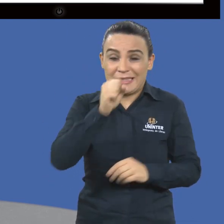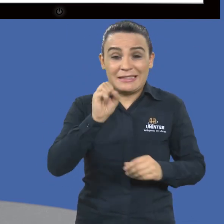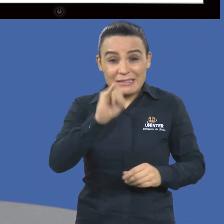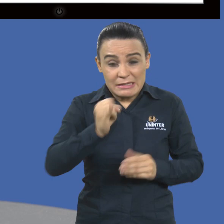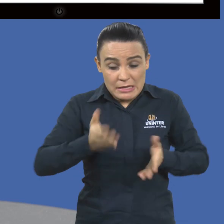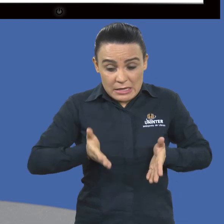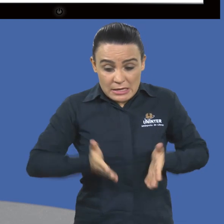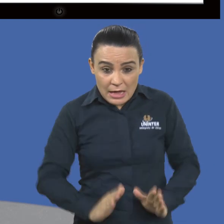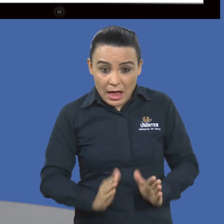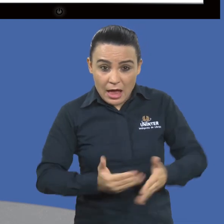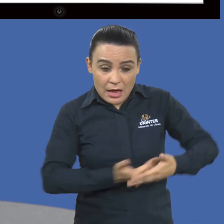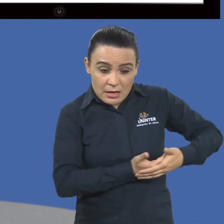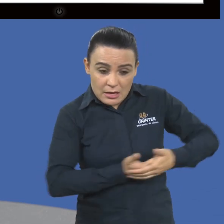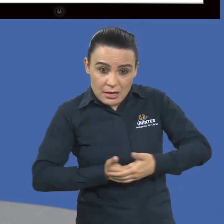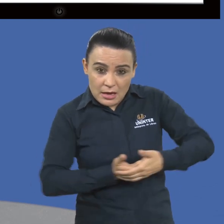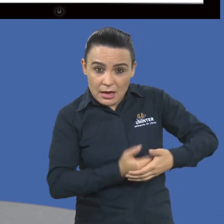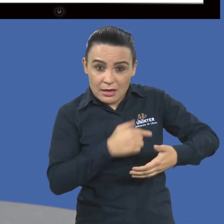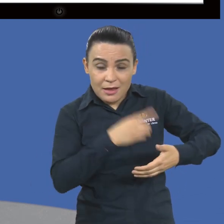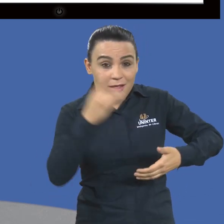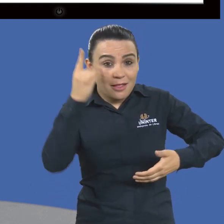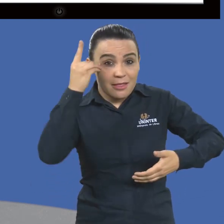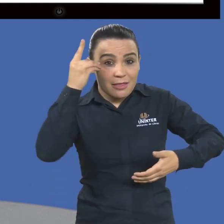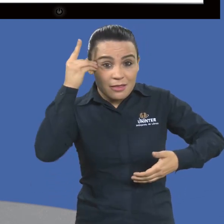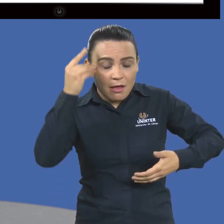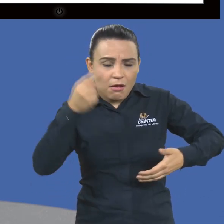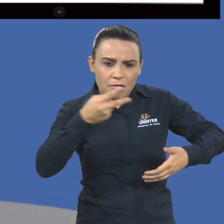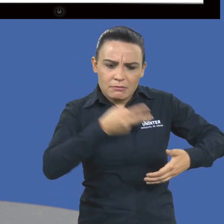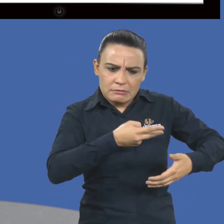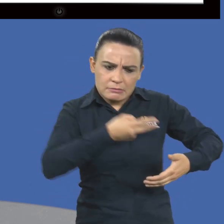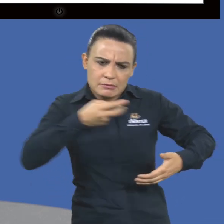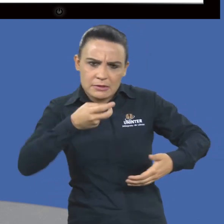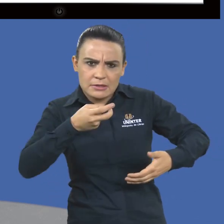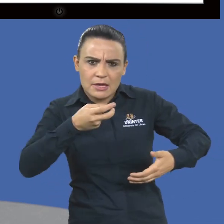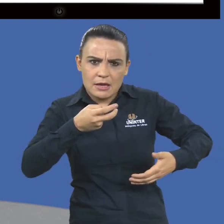pais diante do nascimento de uma criança com síndrome de Down.